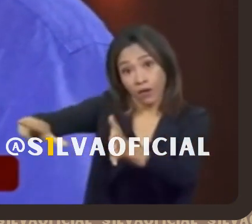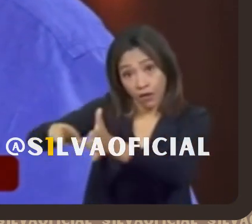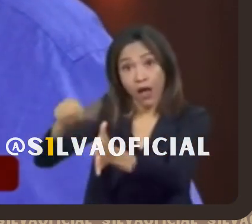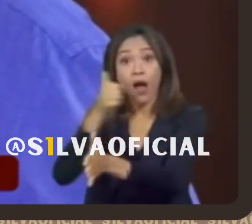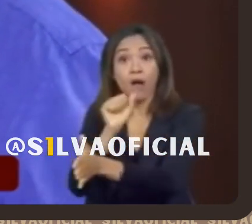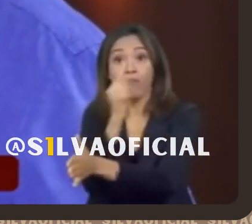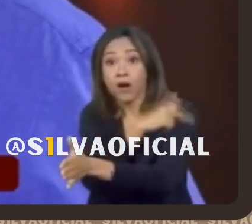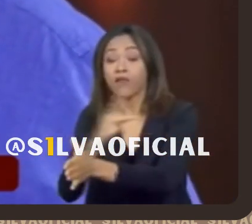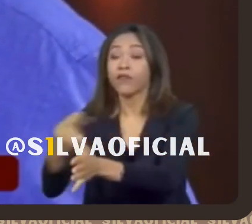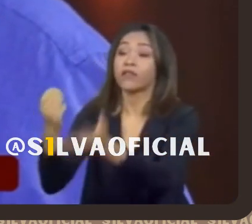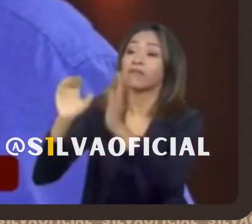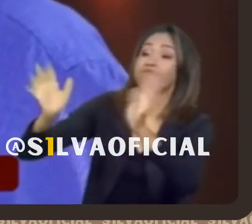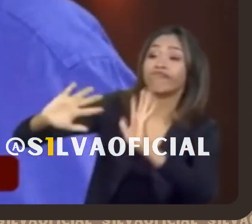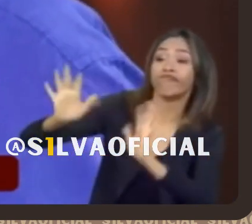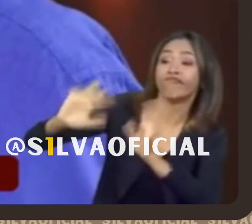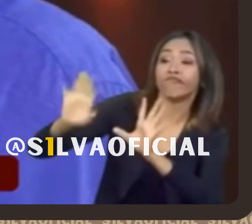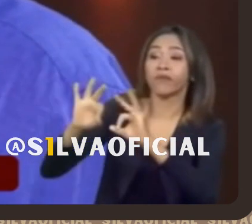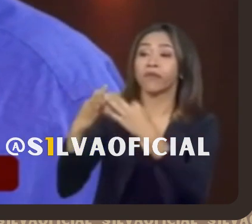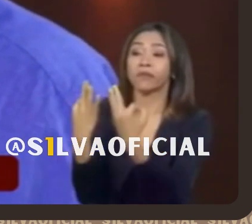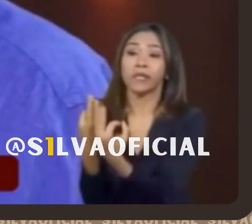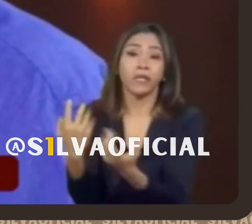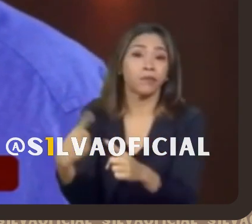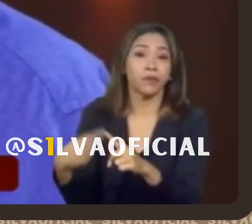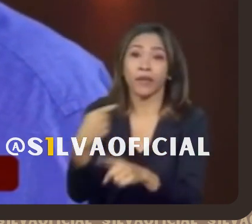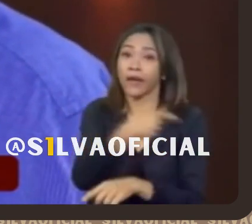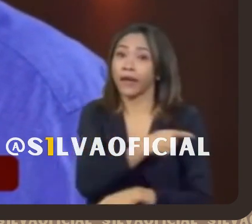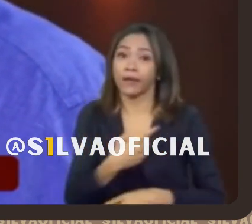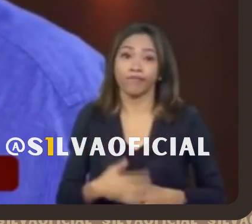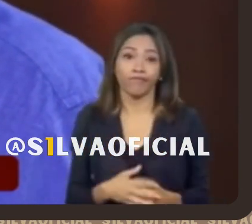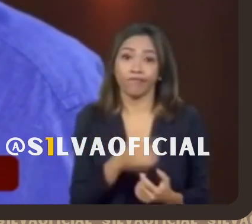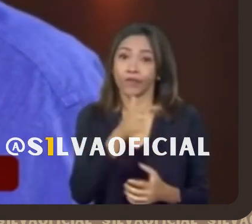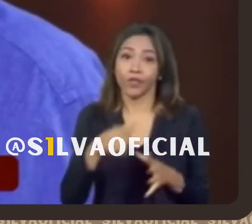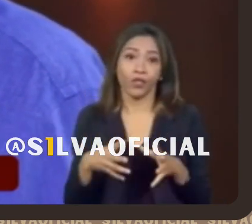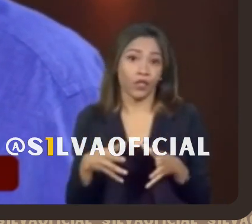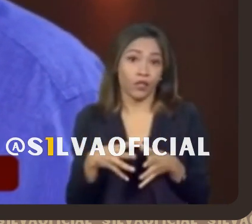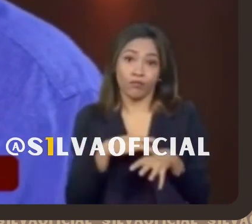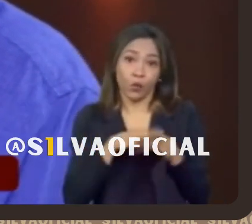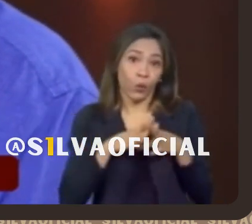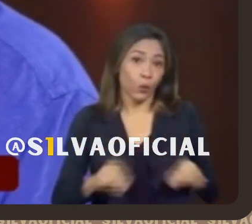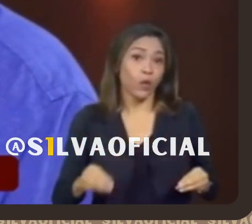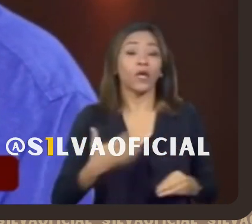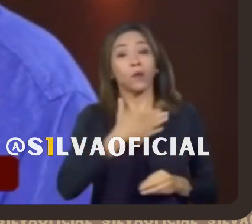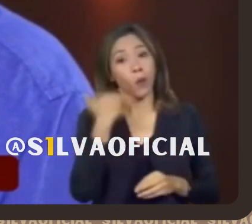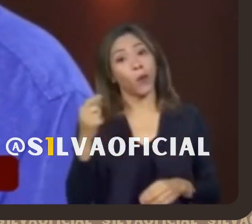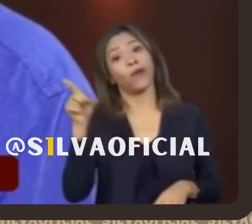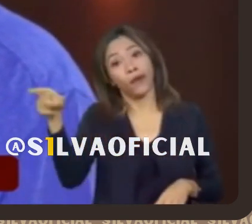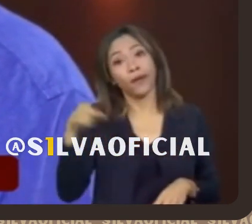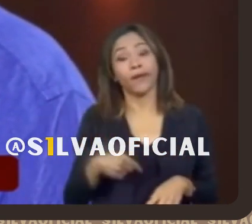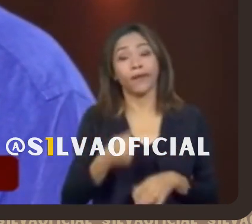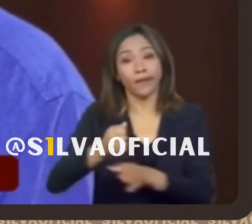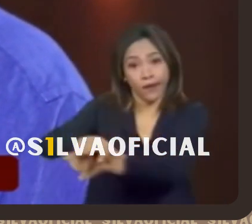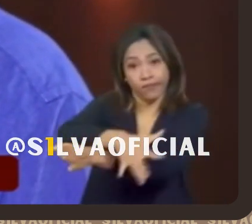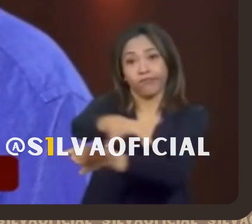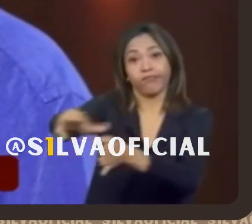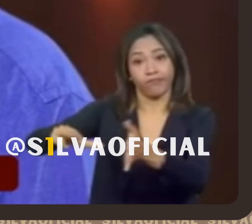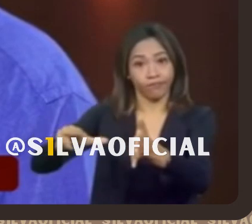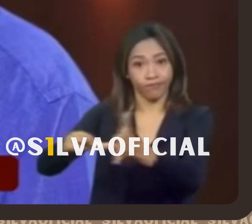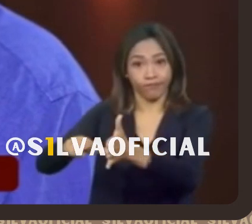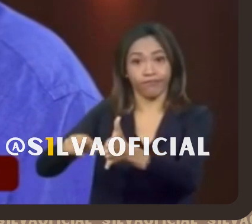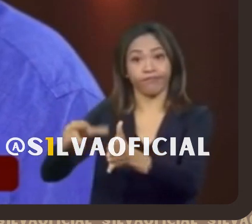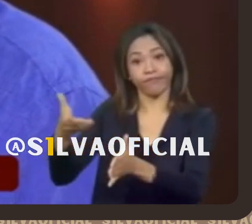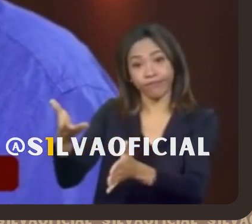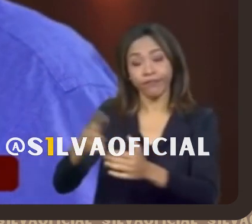que não tinha cura e ela morre em faixa de Gá então coisas como essa faz com que a